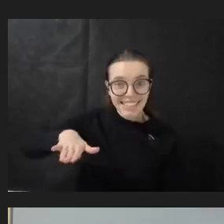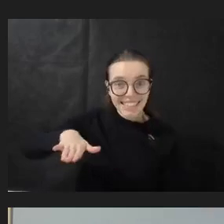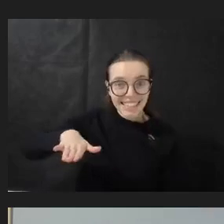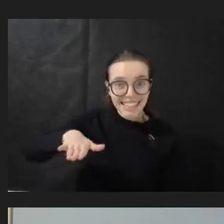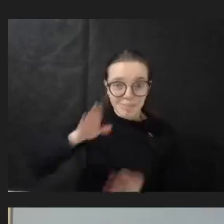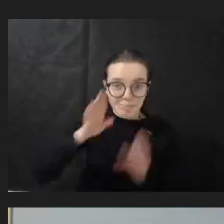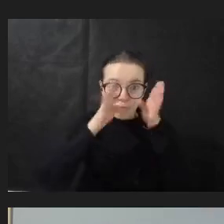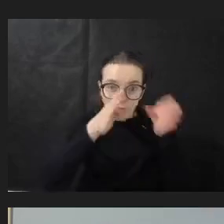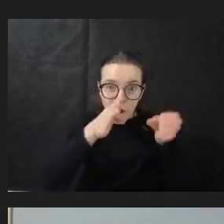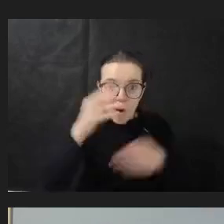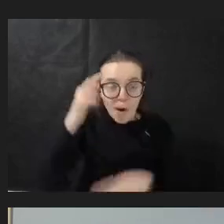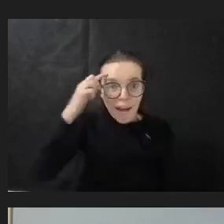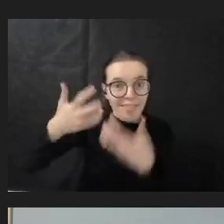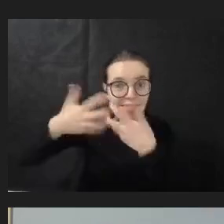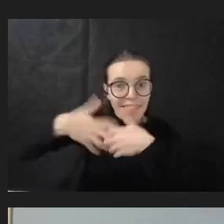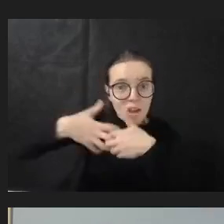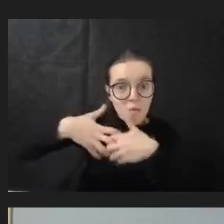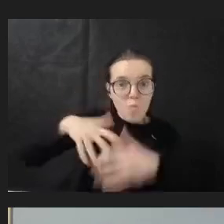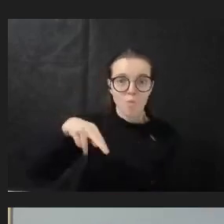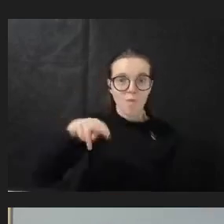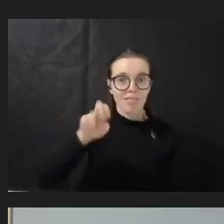neurológicas. E assim,